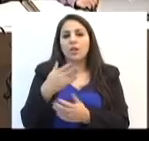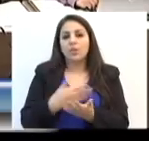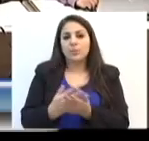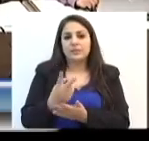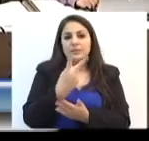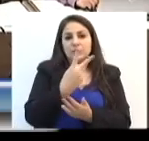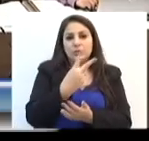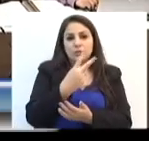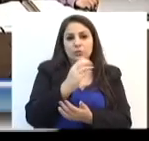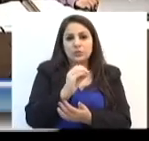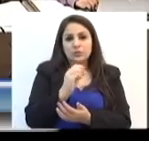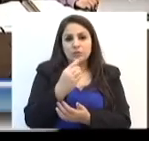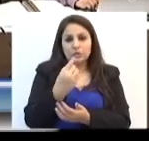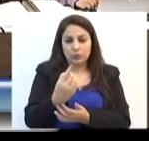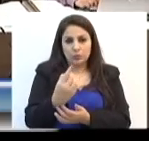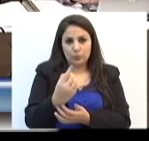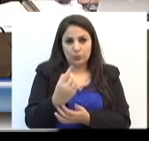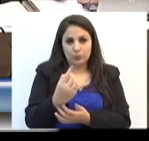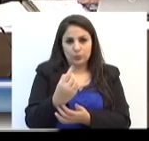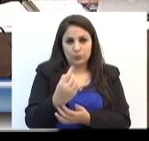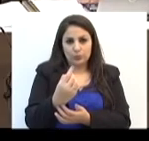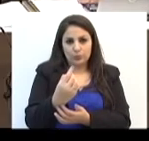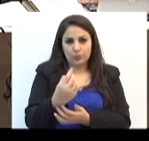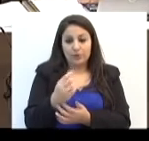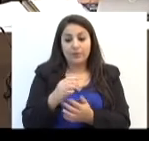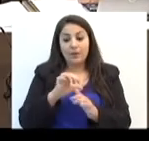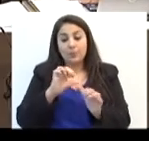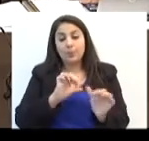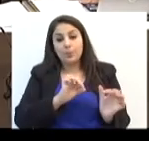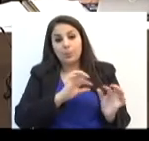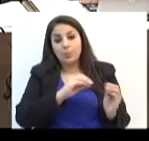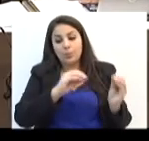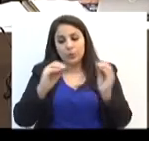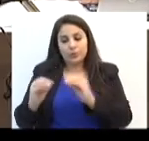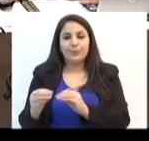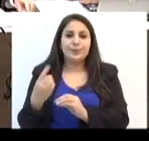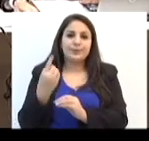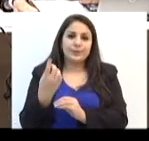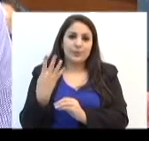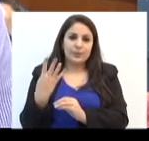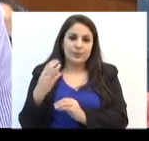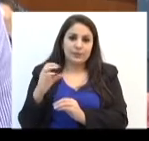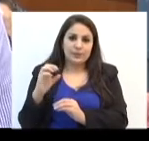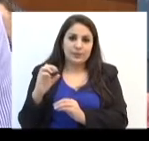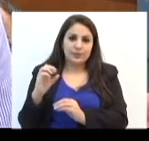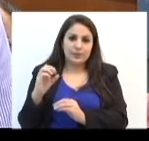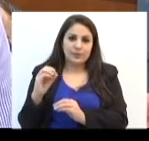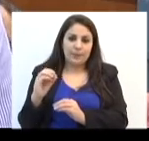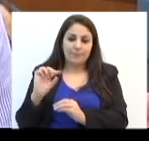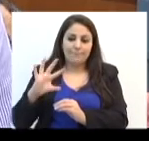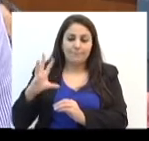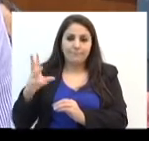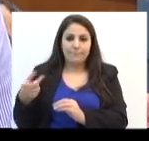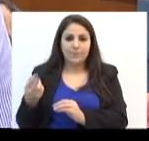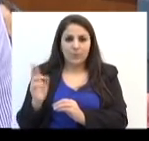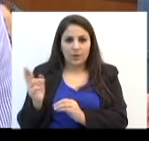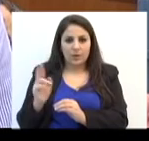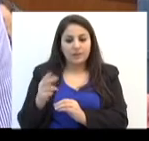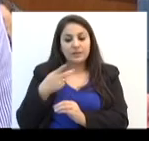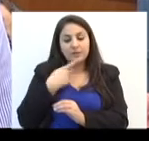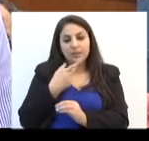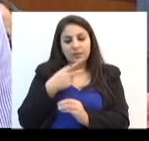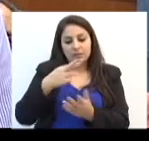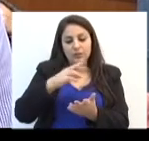de 201,8 milhões para 140 milhões de reais. A moção do vereador Rui